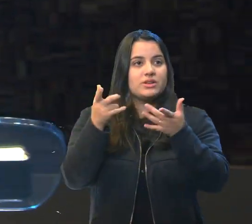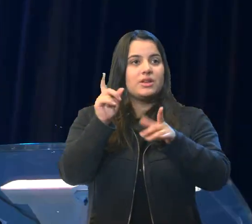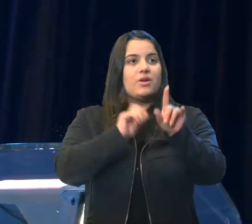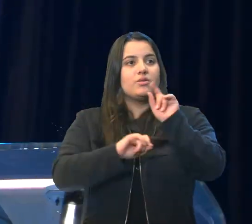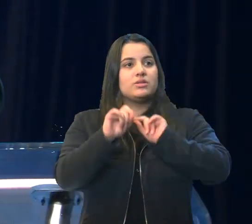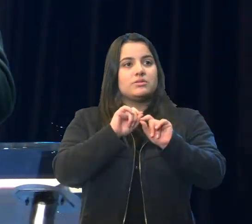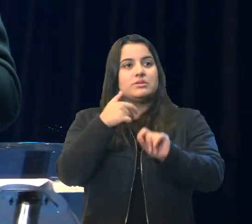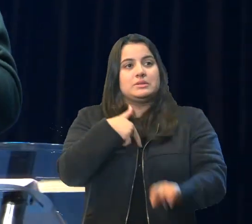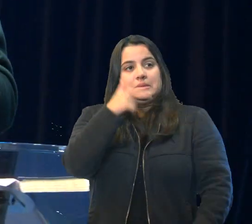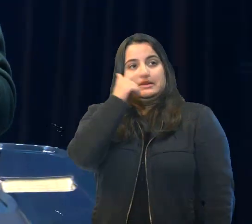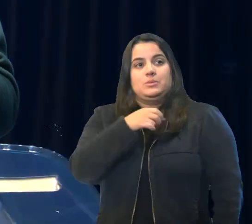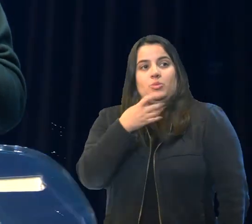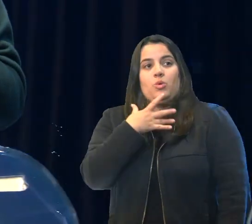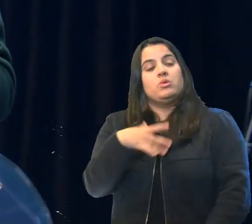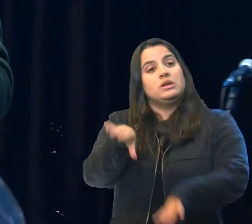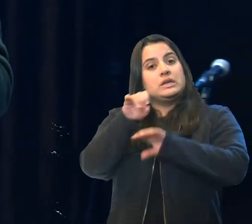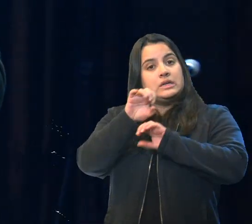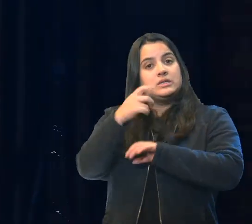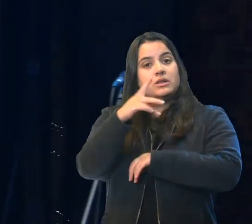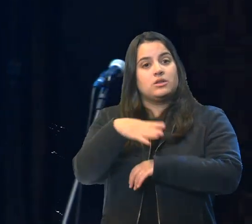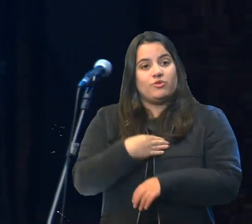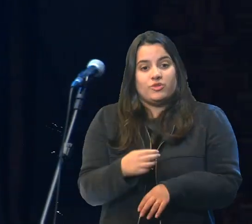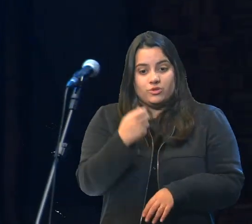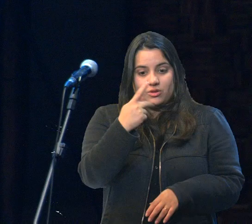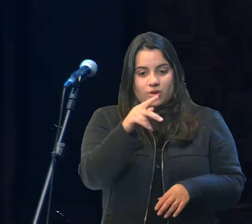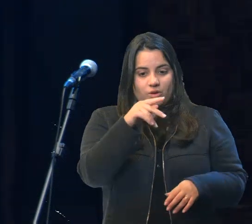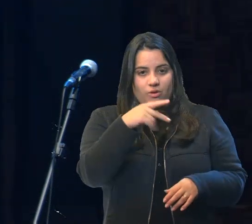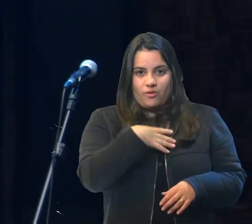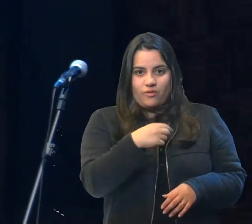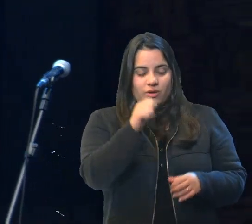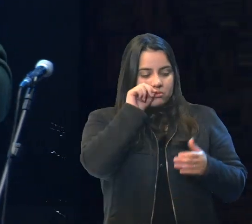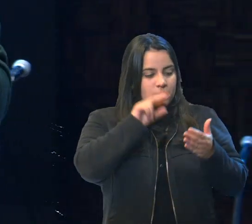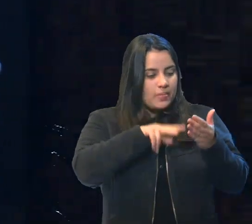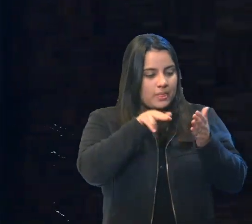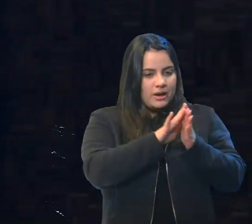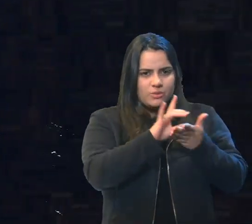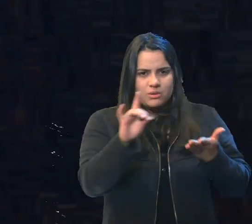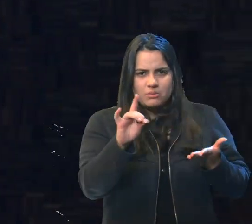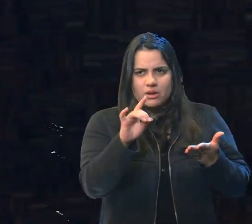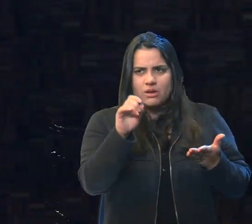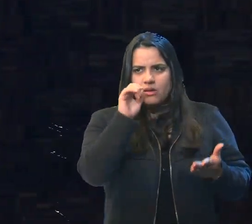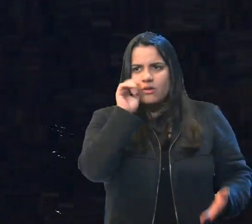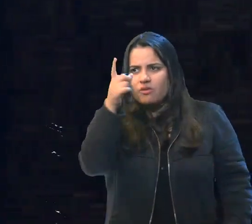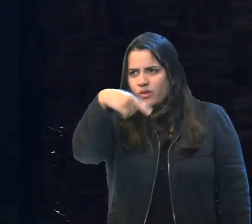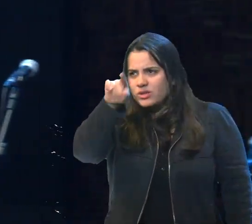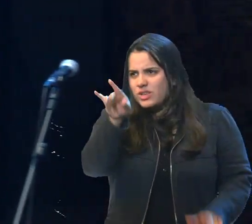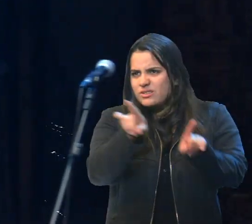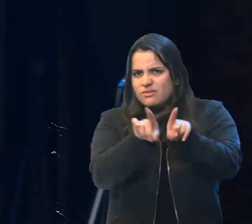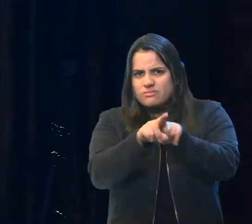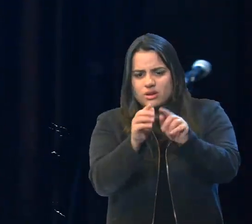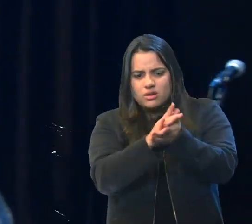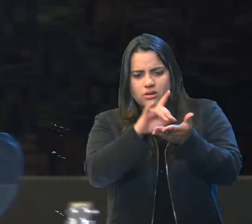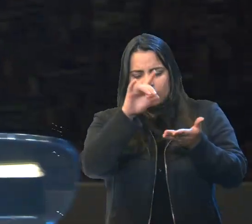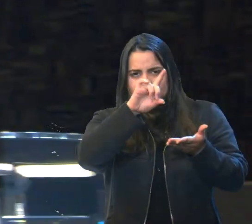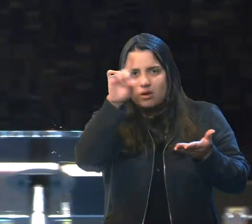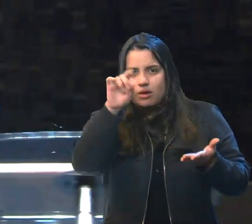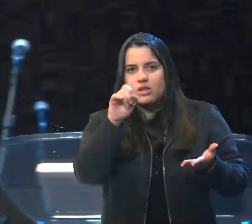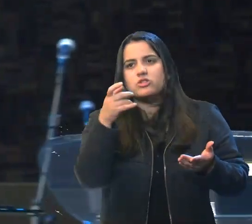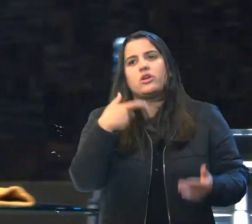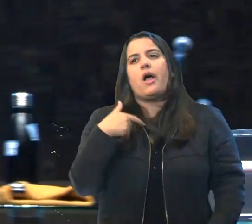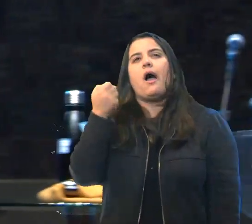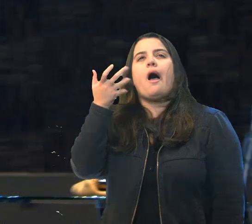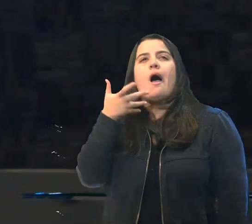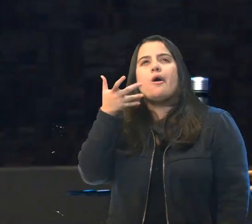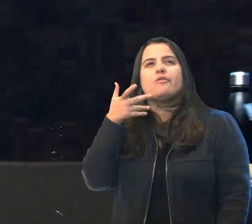escolher a boa parte. Teu filho te vê lendo a Bíblia, teu filho te vê orando. Eu não estou falando de ouvir o pastor, de ouvir rádio,